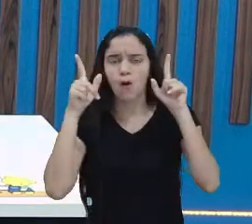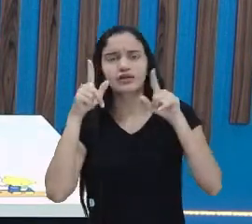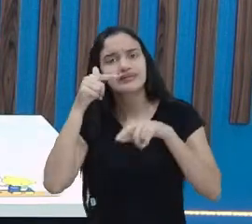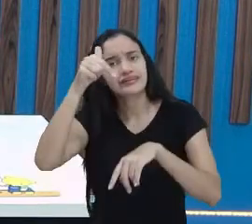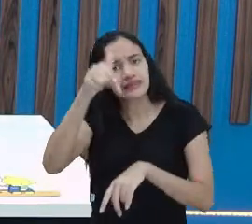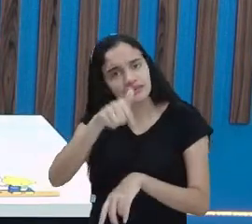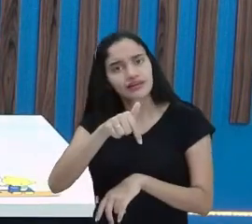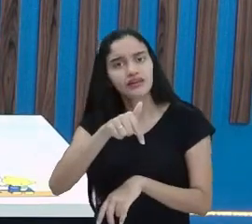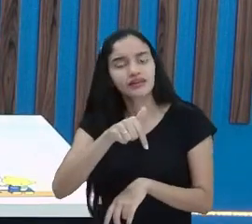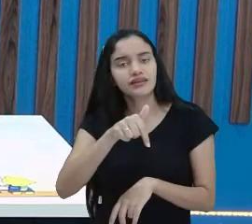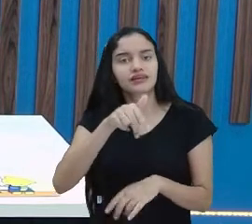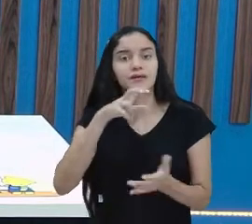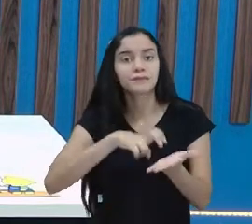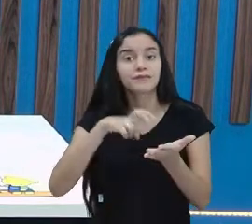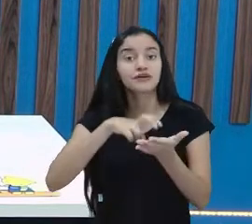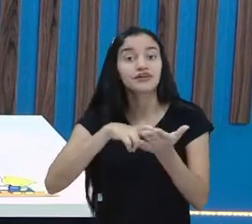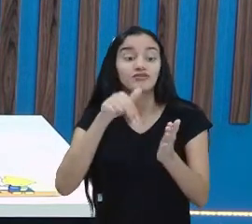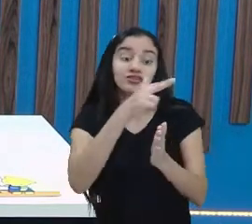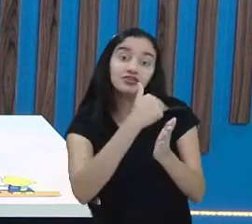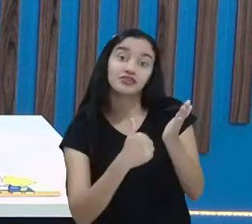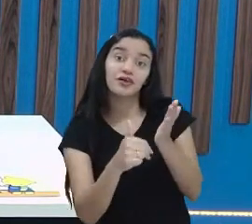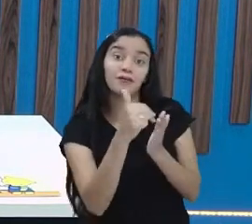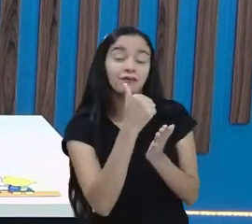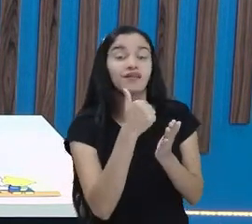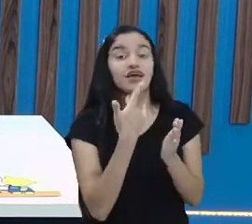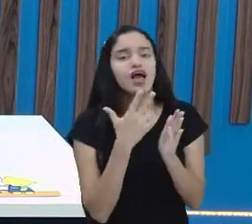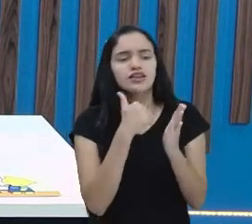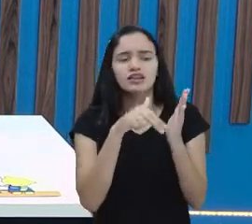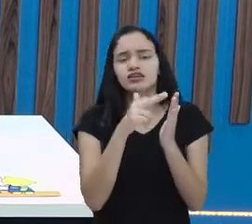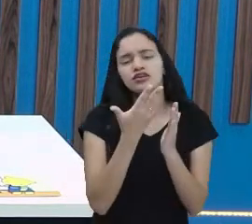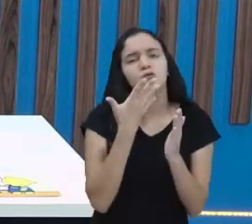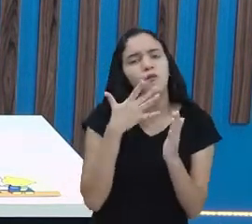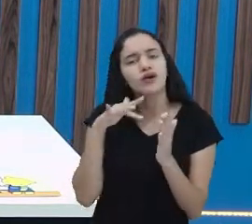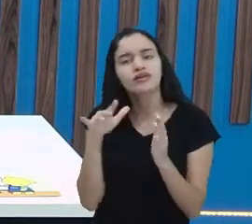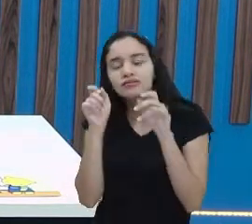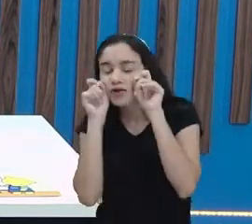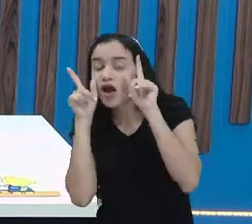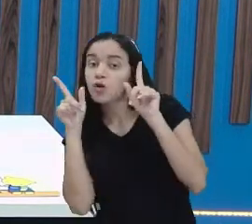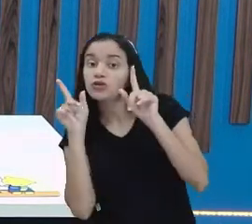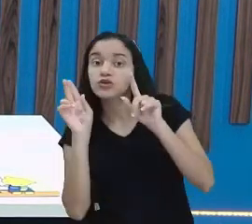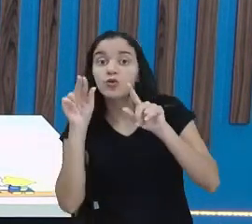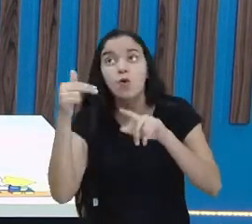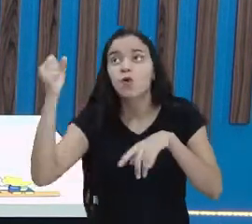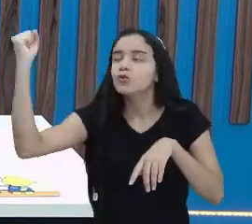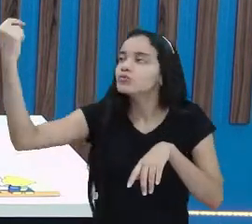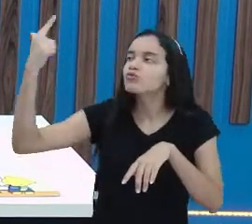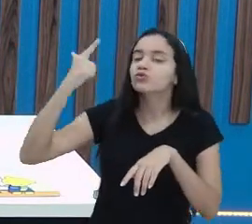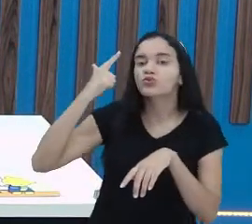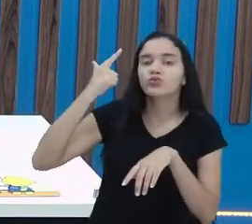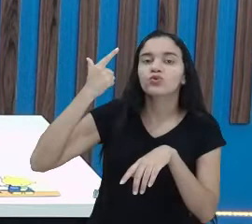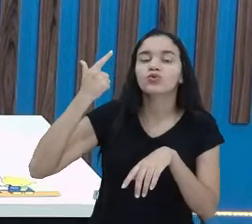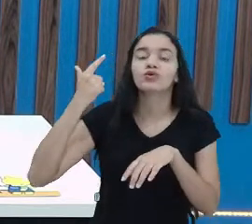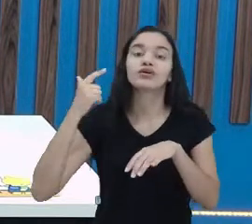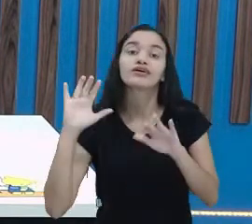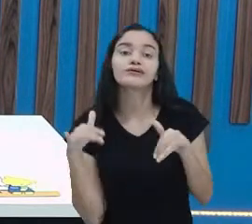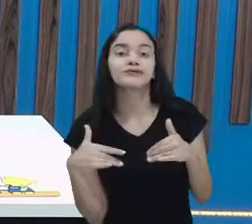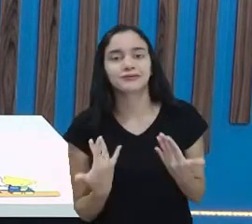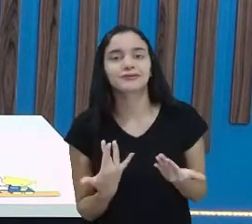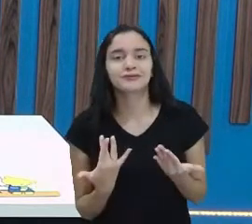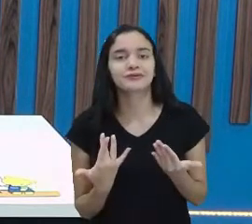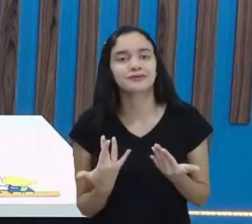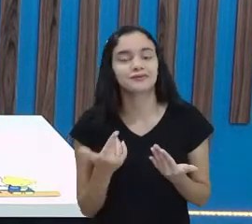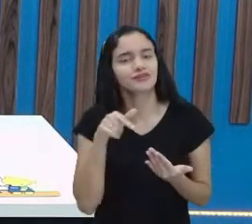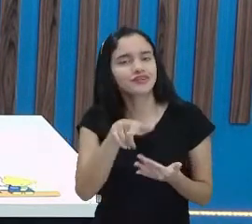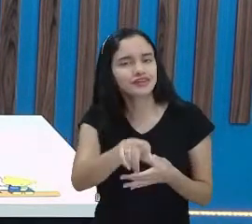horas, aí você faz um desenho de uma criança acordando, não é um desenho de um sol para simbolizar que é a hora que você se acorda, aí fica a